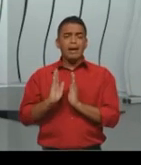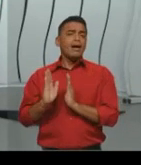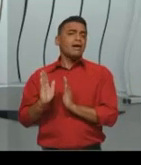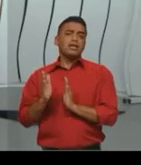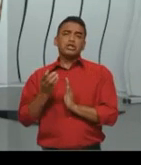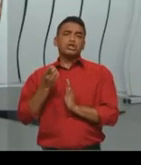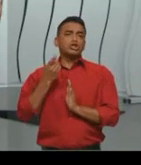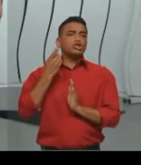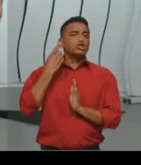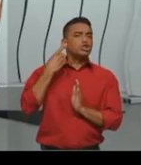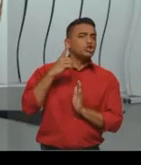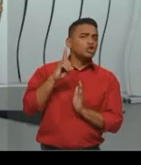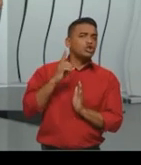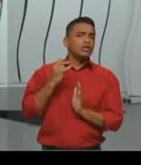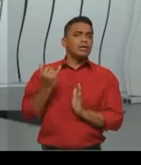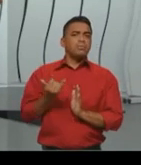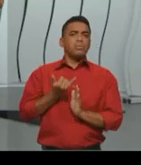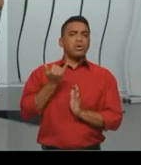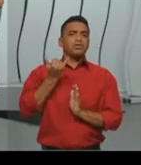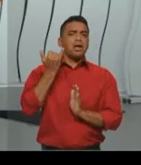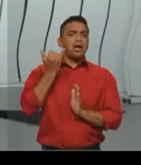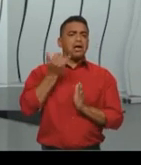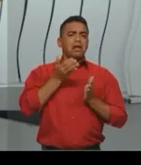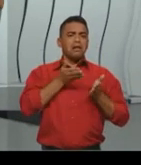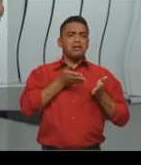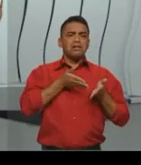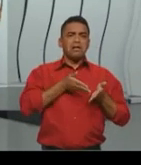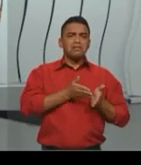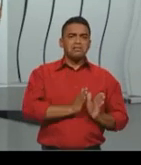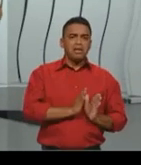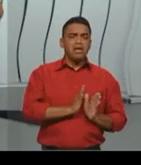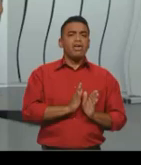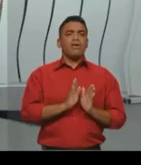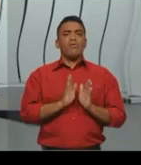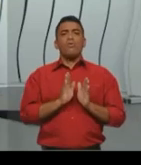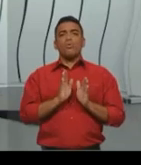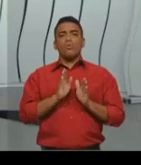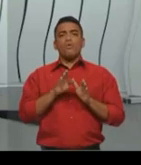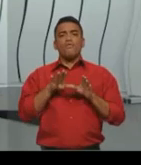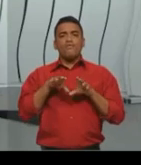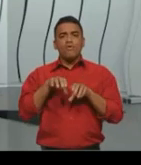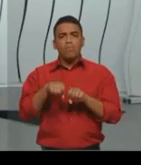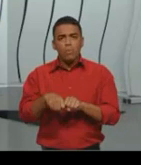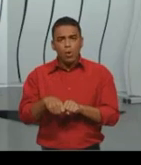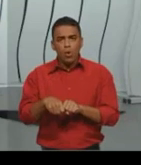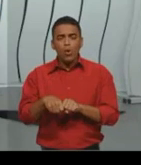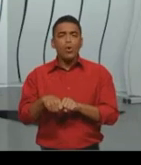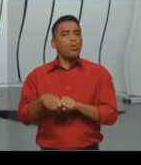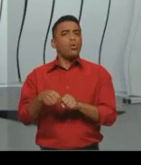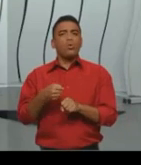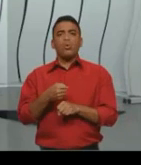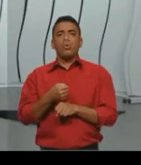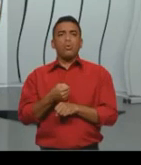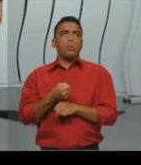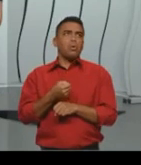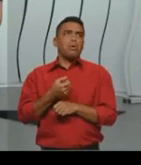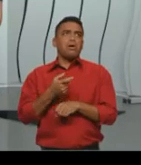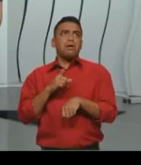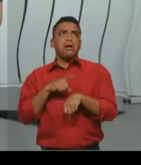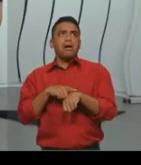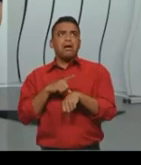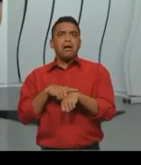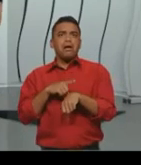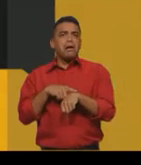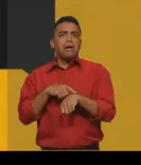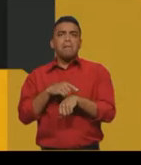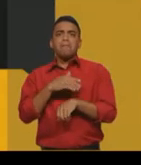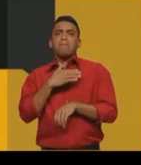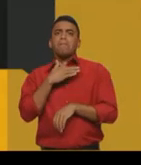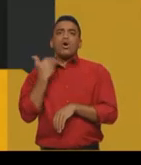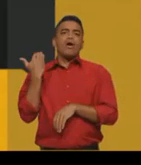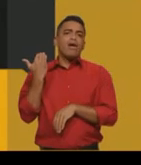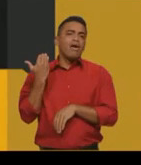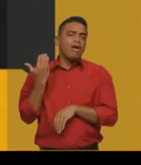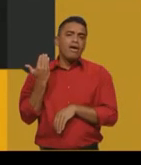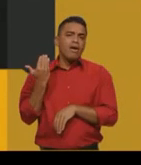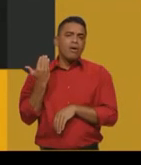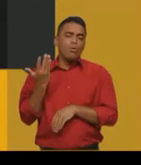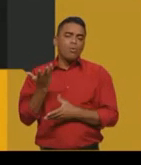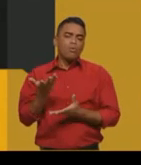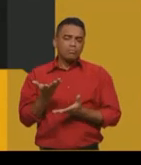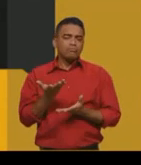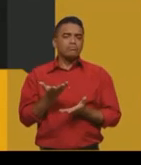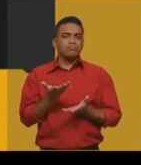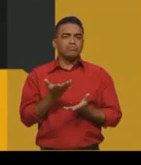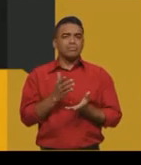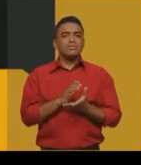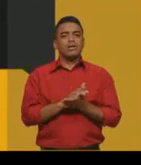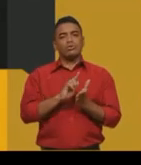monta o texto, né? Onde nasceu, quando formou, quando morreu, né? Então a gente vai e aí cai nessa